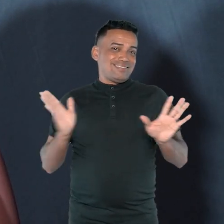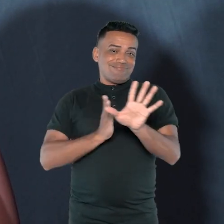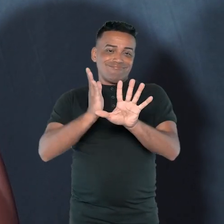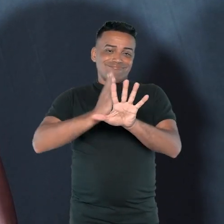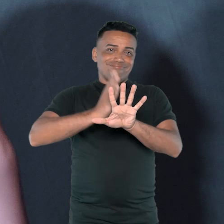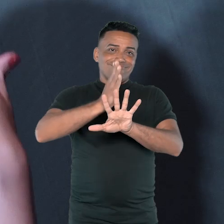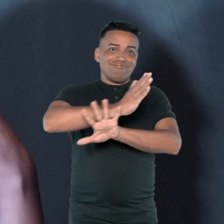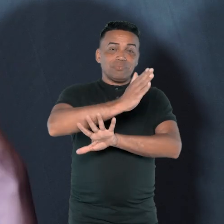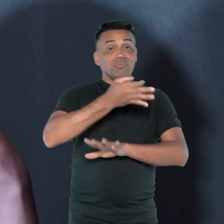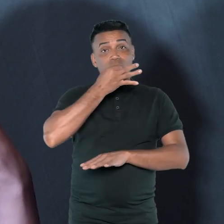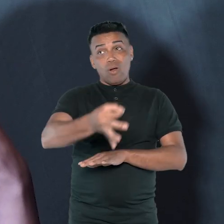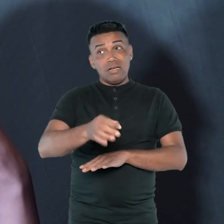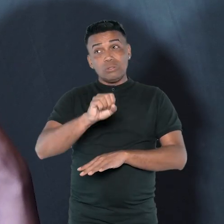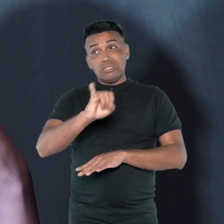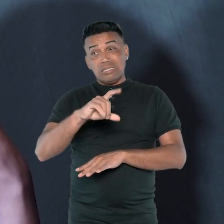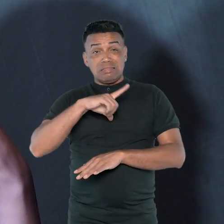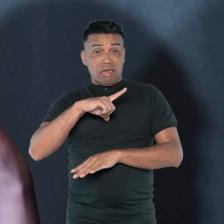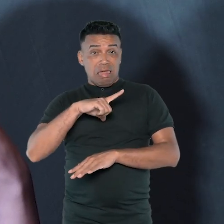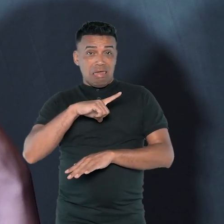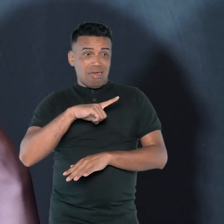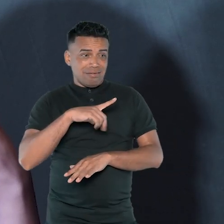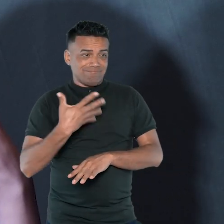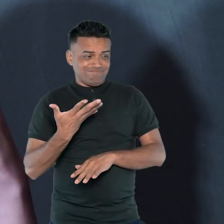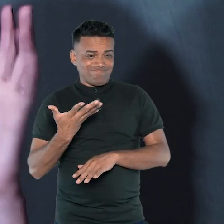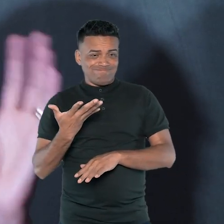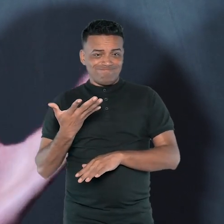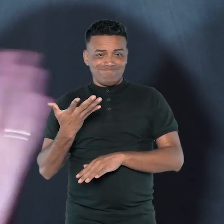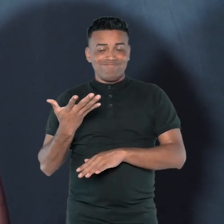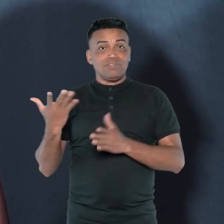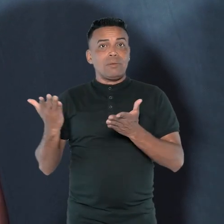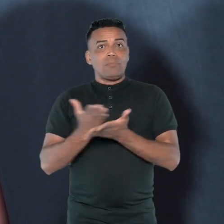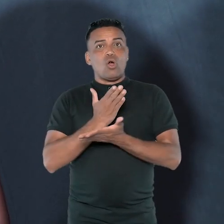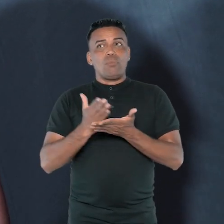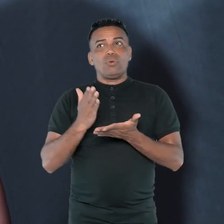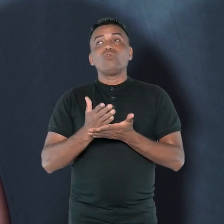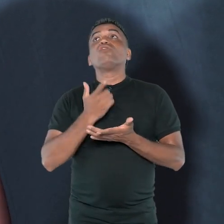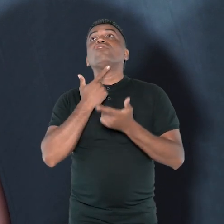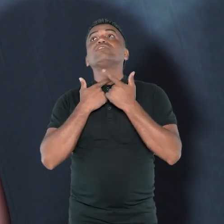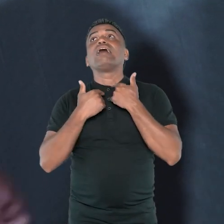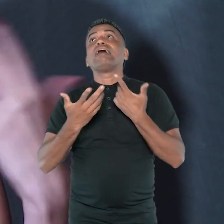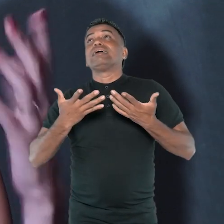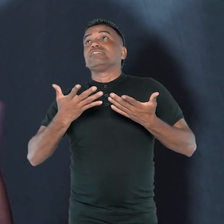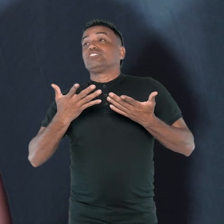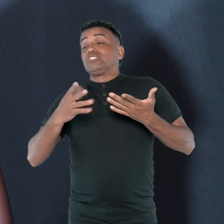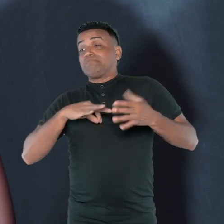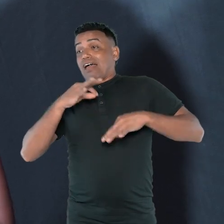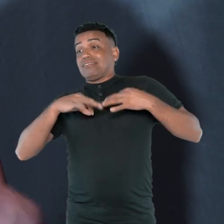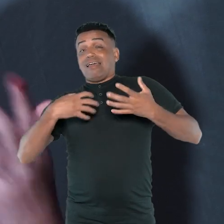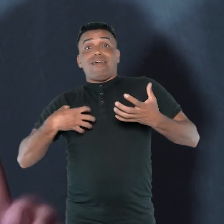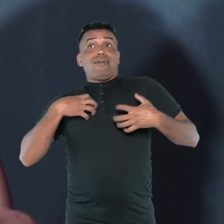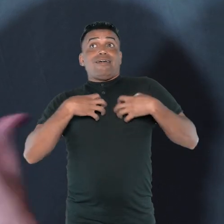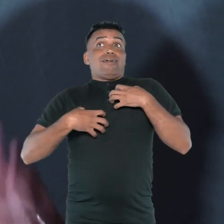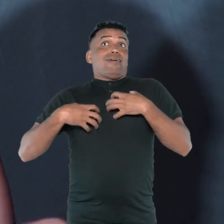Então, eu acho que existe algo assim em termos de modo de gozo, né, do feminino, que para